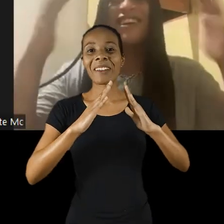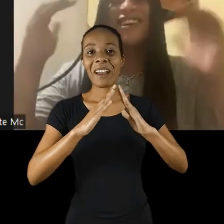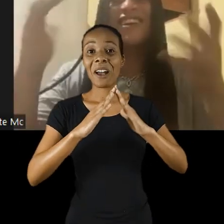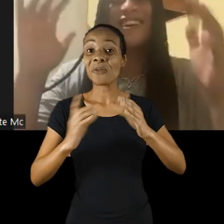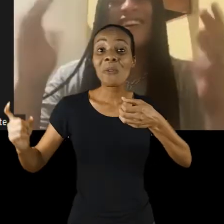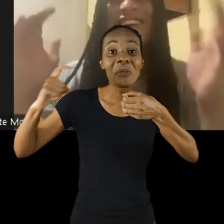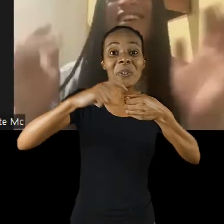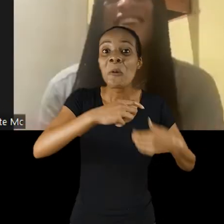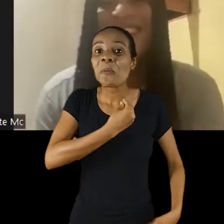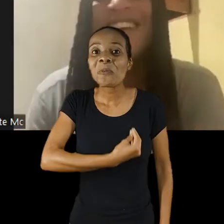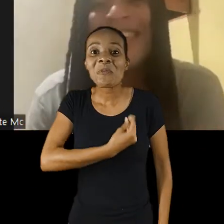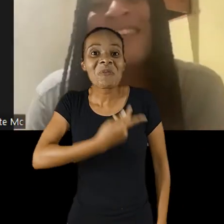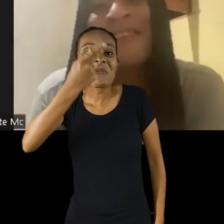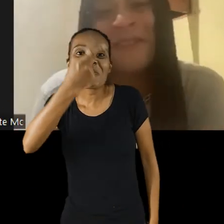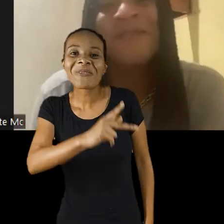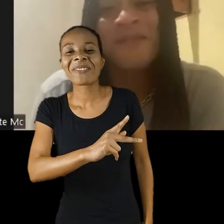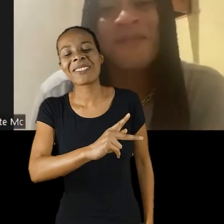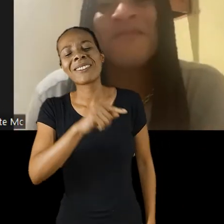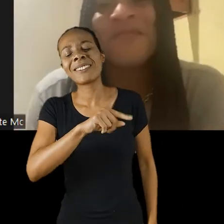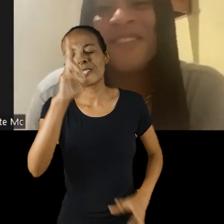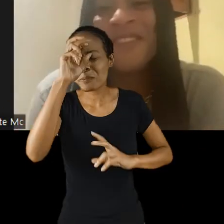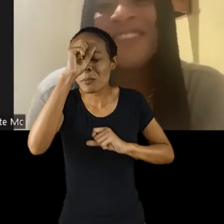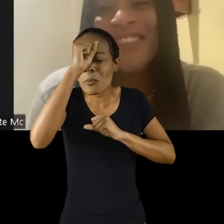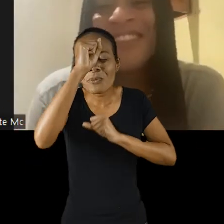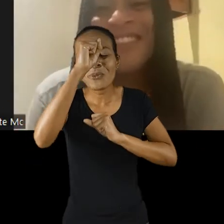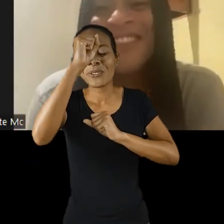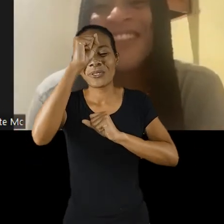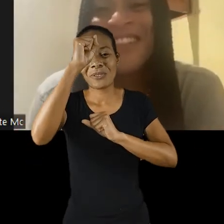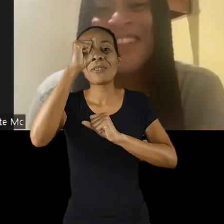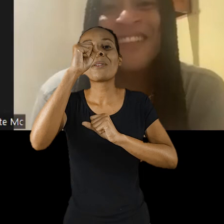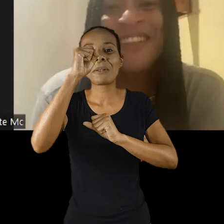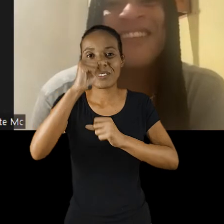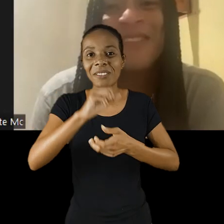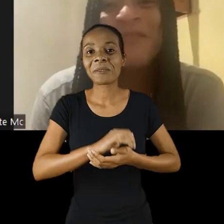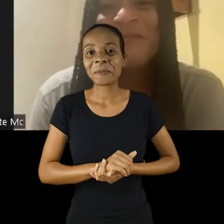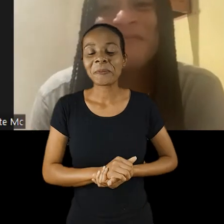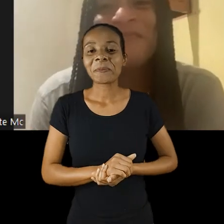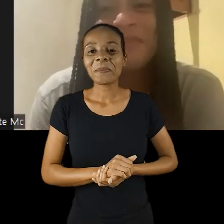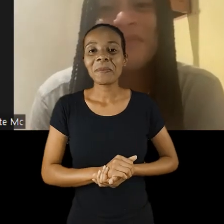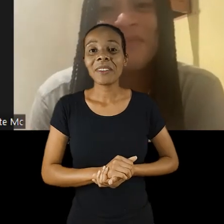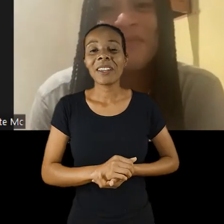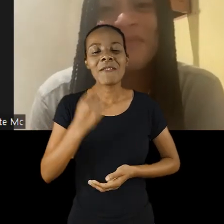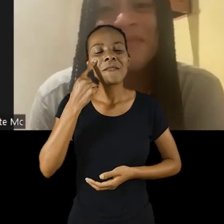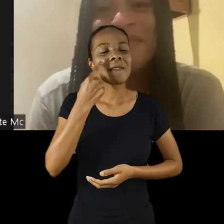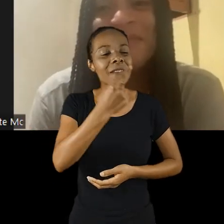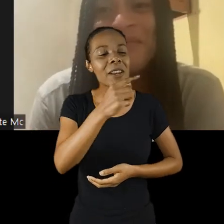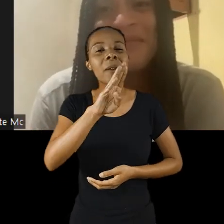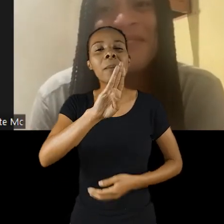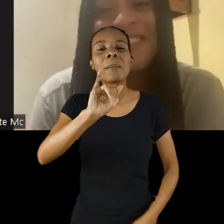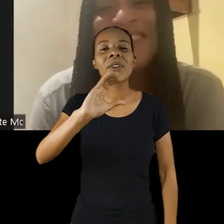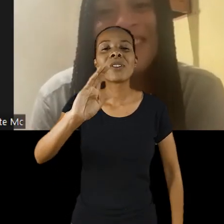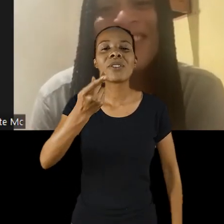vida, sabe? Então, como que isso é muito forte. Nossa. E vendo Bicharte chorando